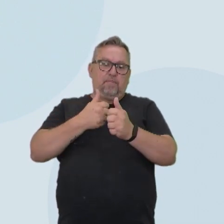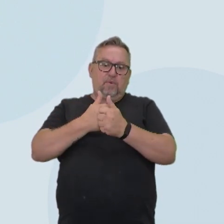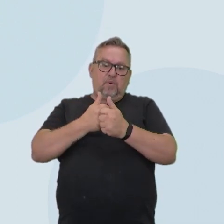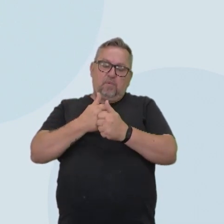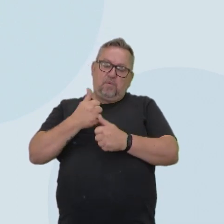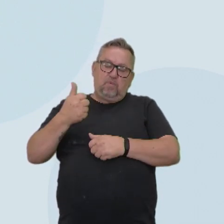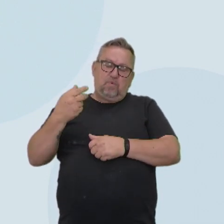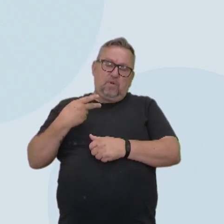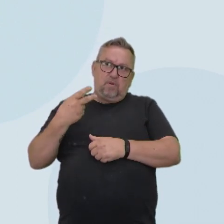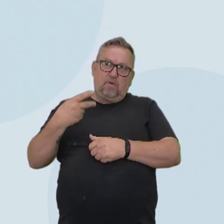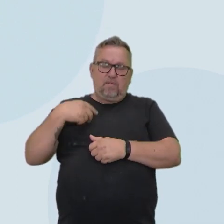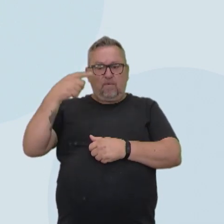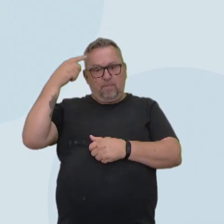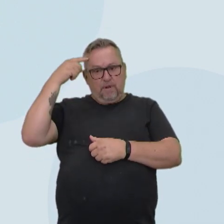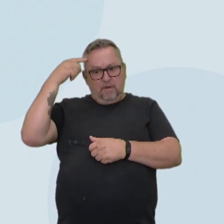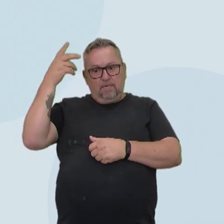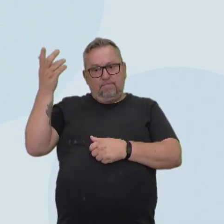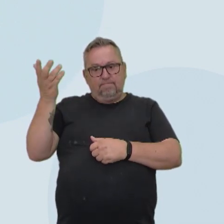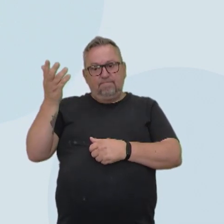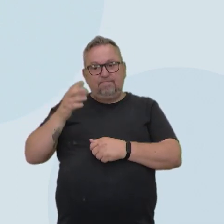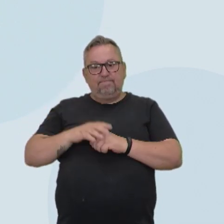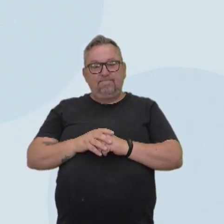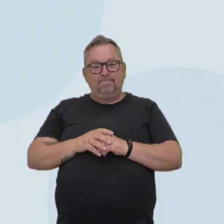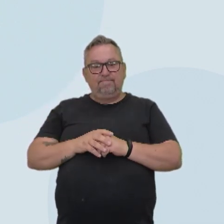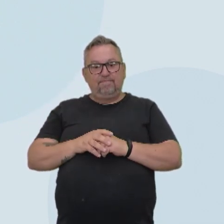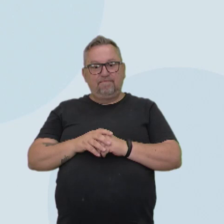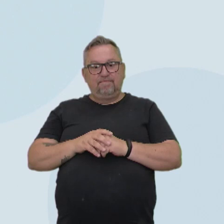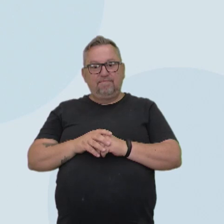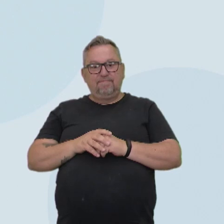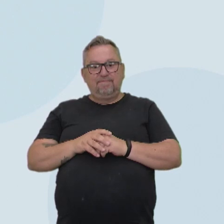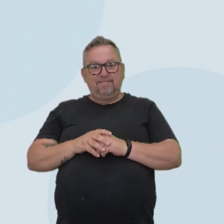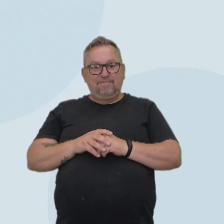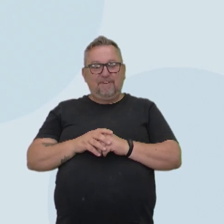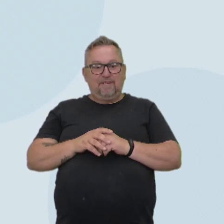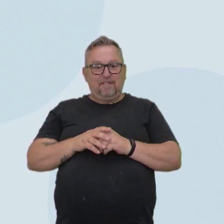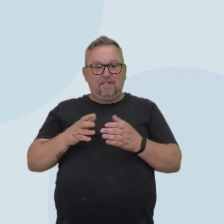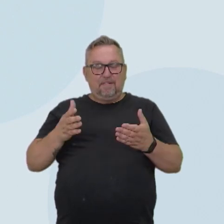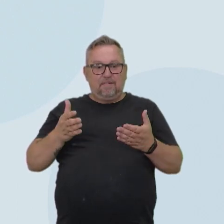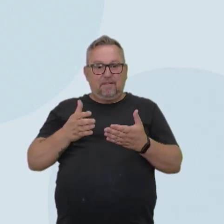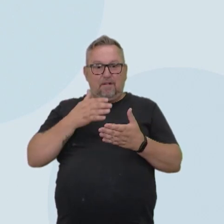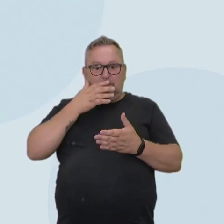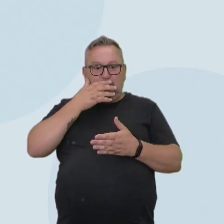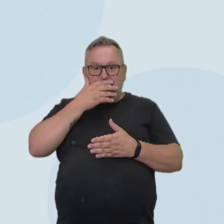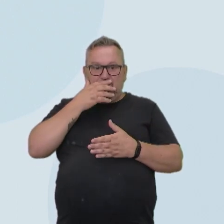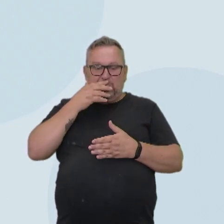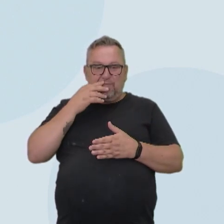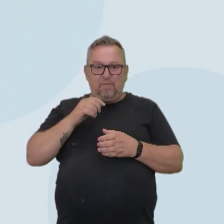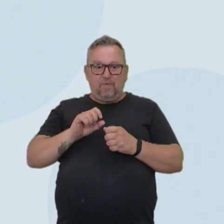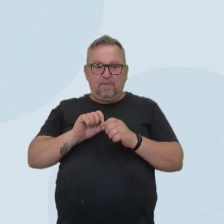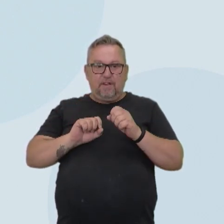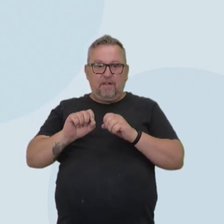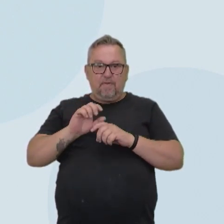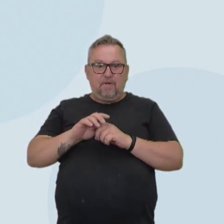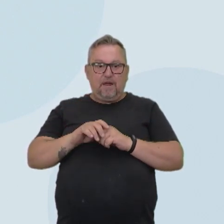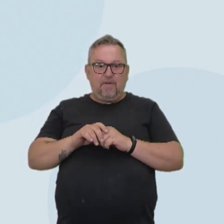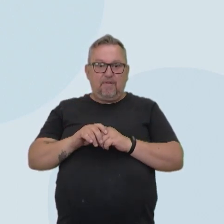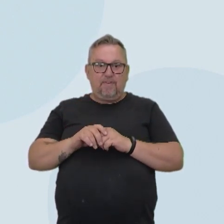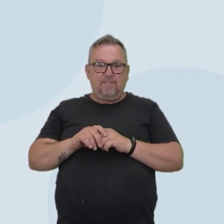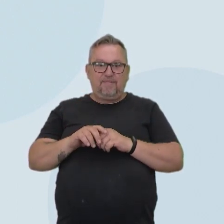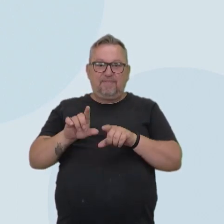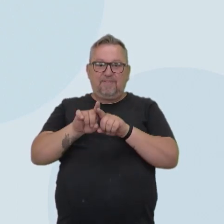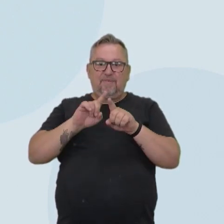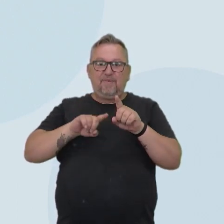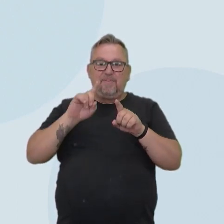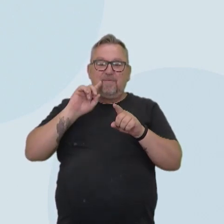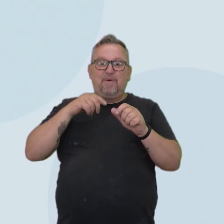do que se você for pensar, sei lá, 1200. Então, no século XX, a gente já tinha configurações sociais